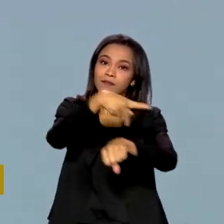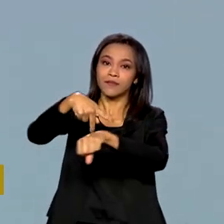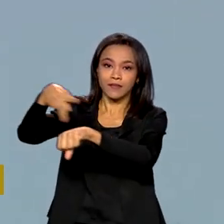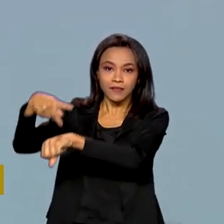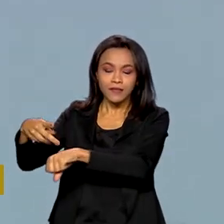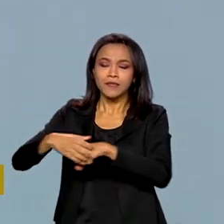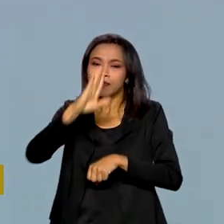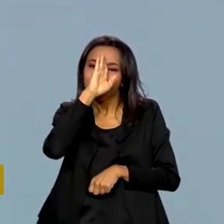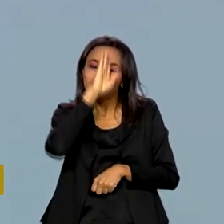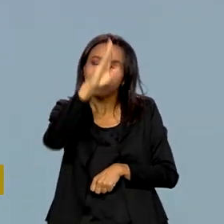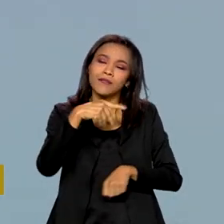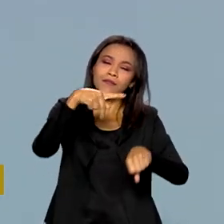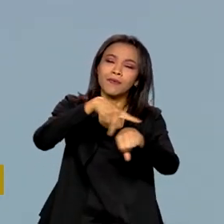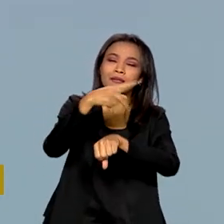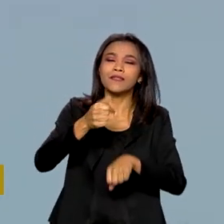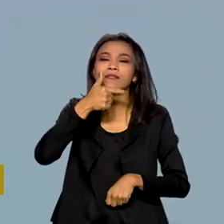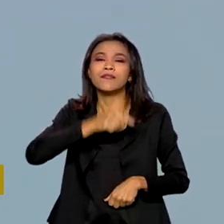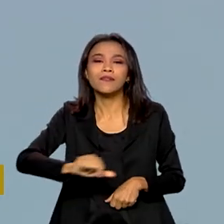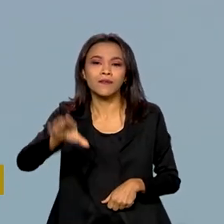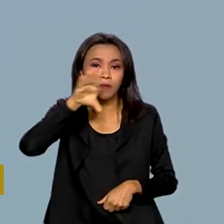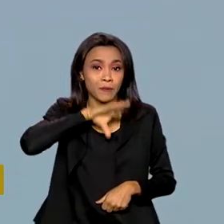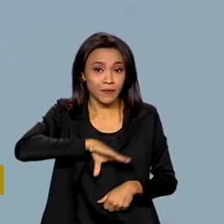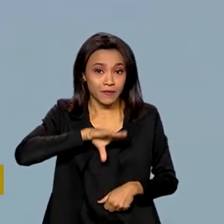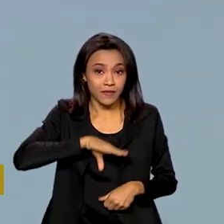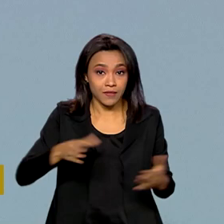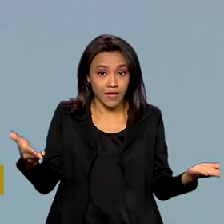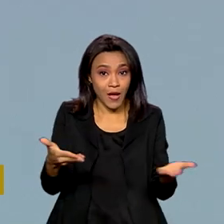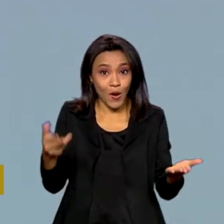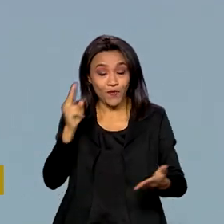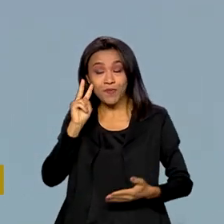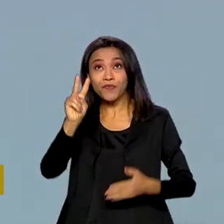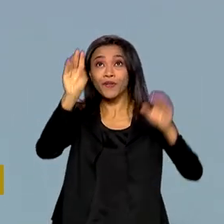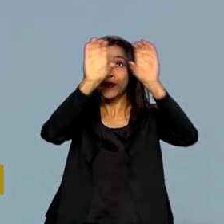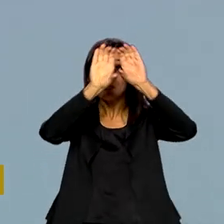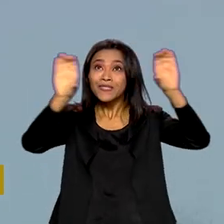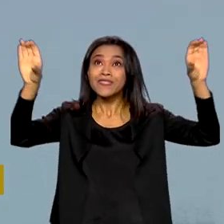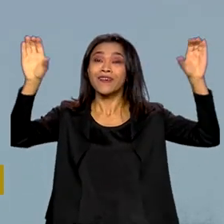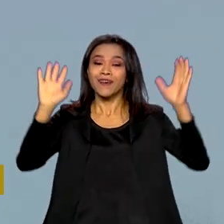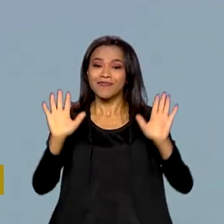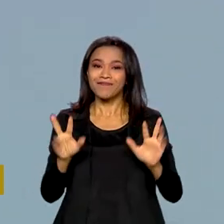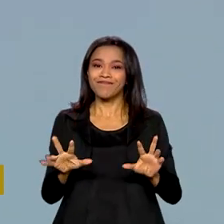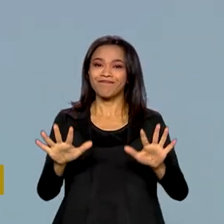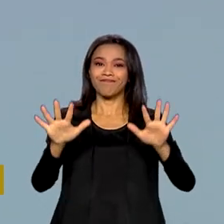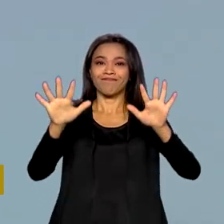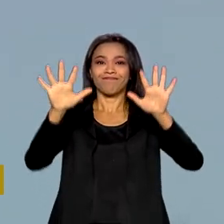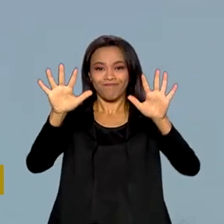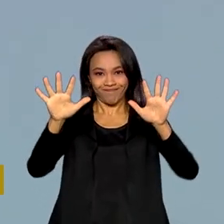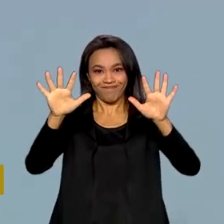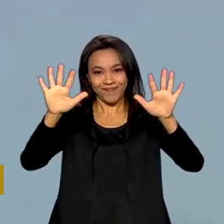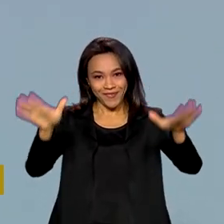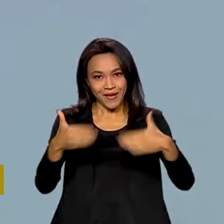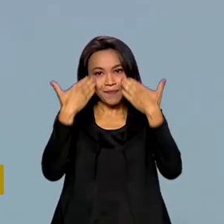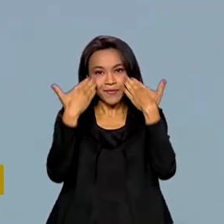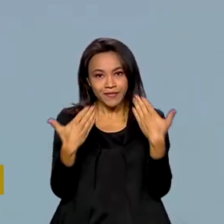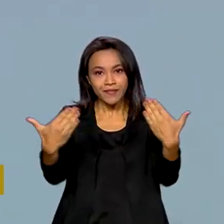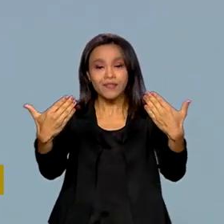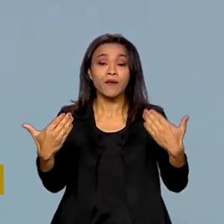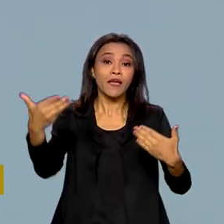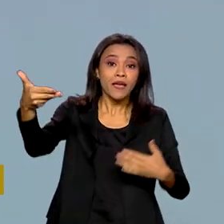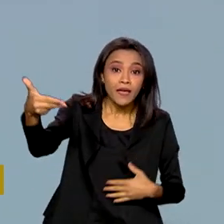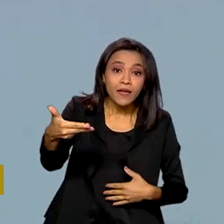Principalmente nos países de língua portuguesa, não é isso? Agora a gente vai ali para o ar, major, para acompanhar a apresentação. Esse é o